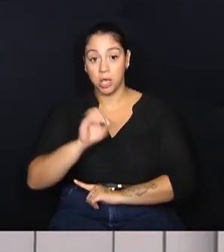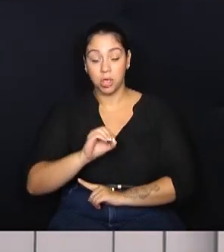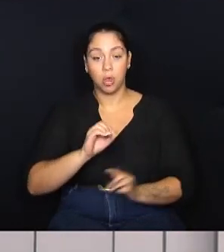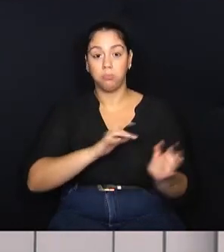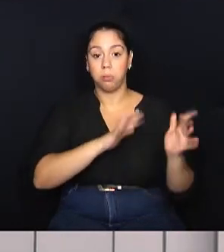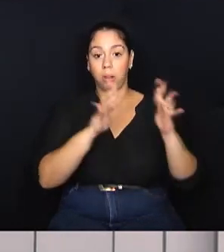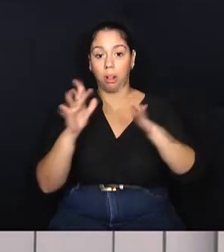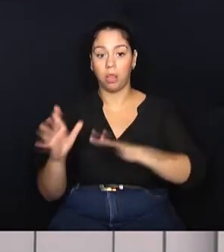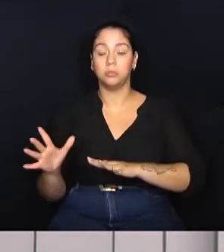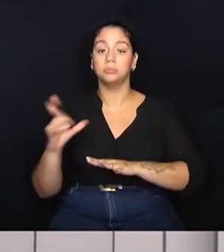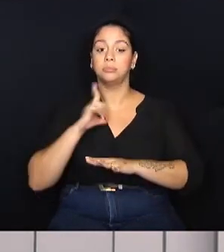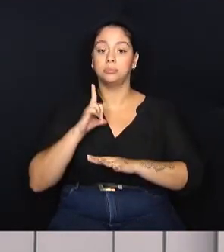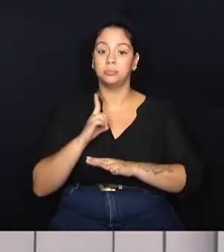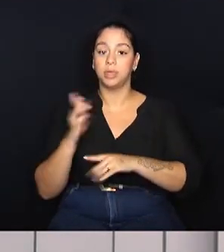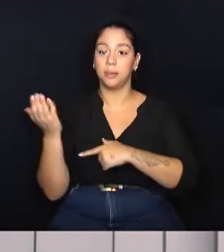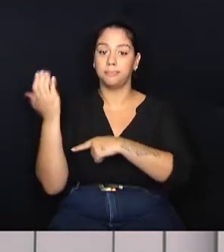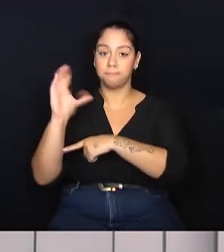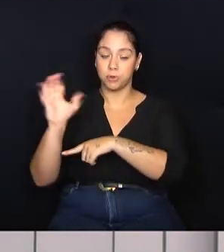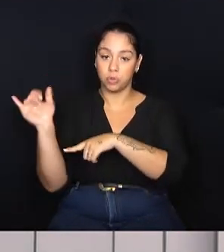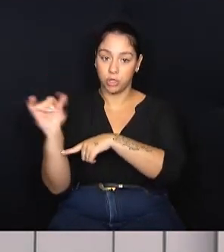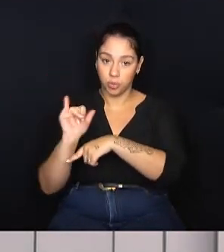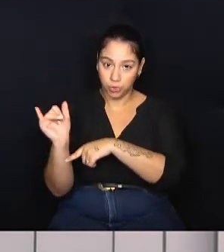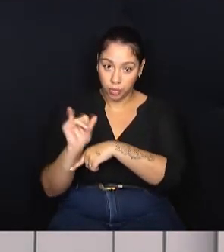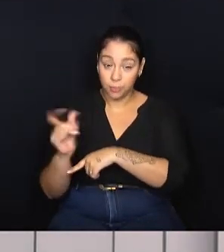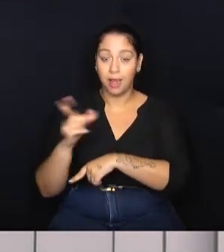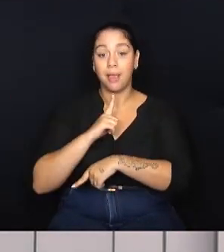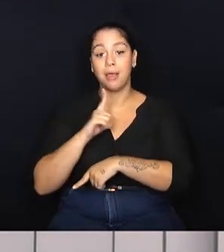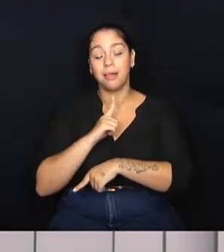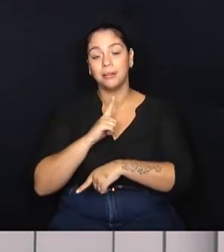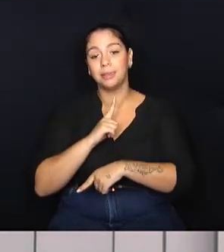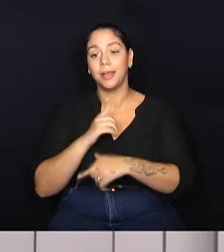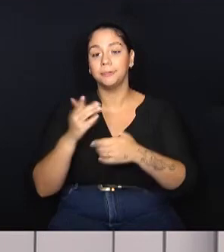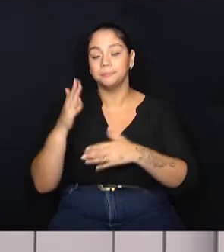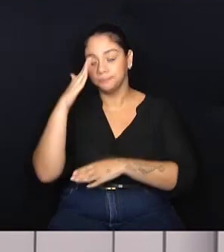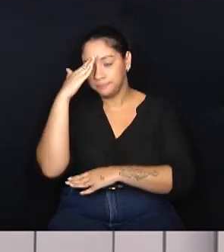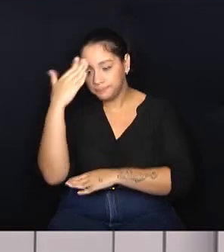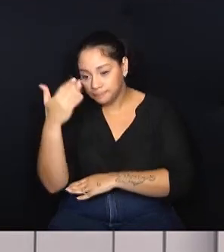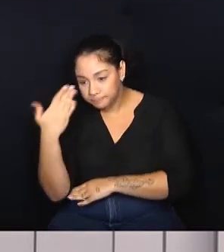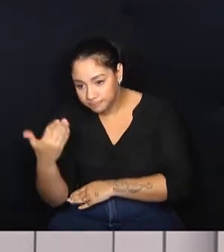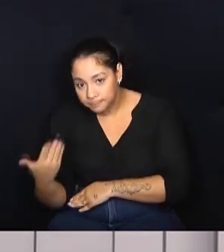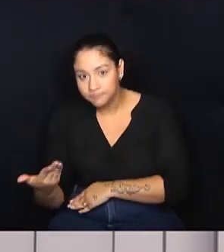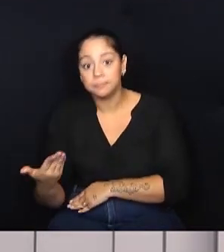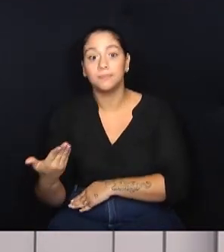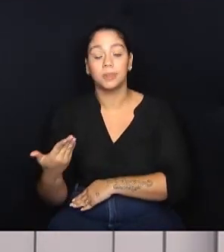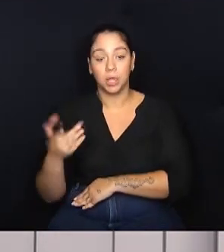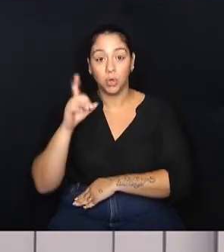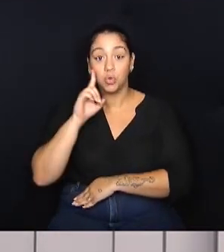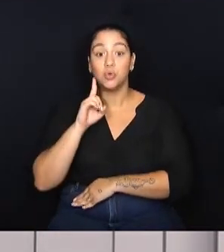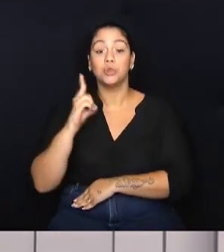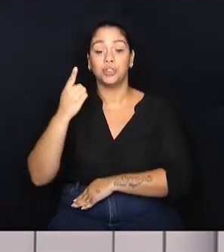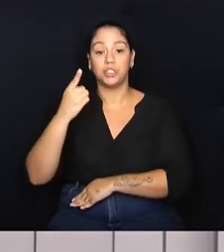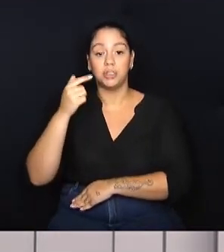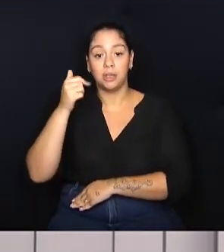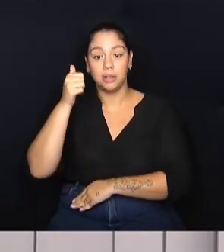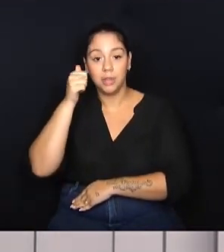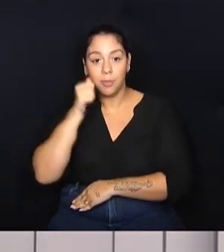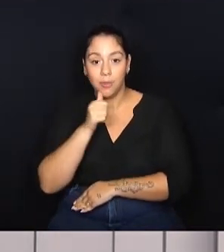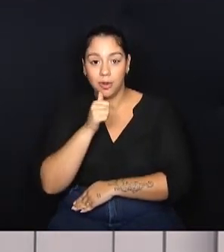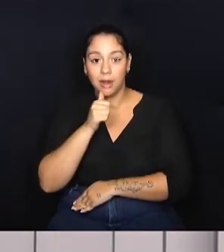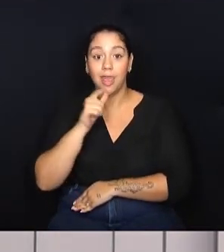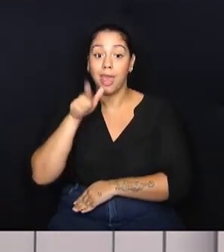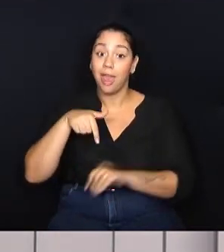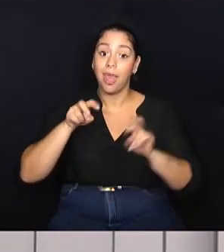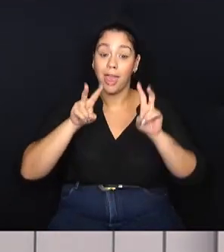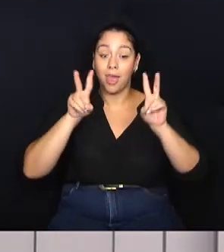youtube.com/TV Câmara Campinas. E a homenagem, os discursos que os vereadores fizeram ao Dia Internacional da Mulher é o tema